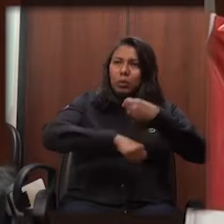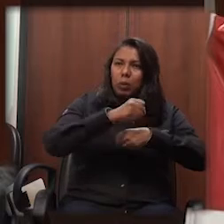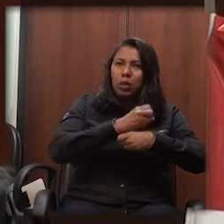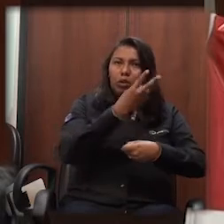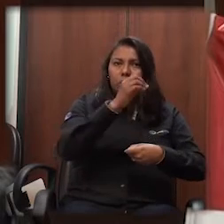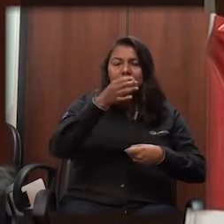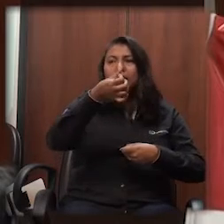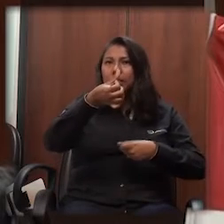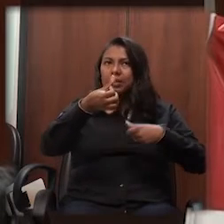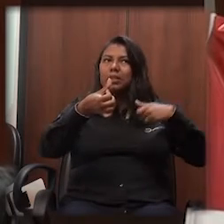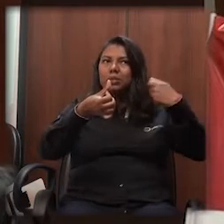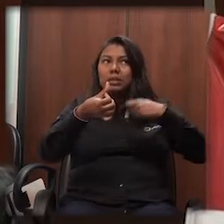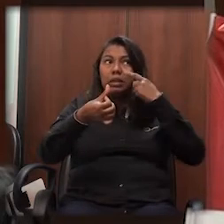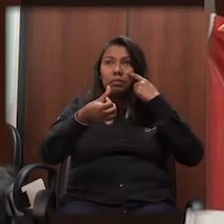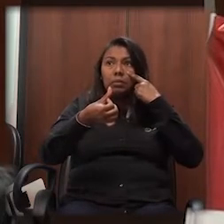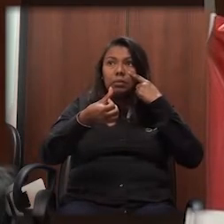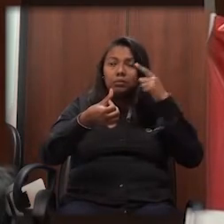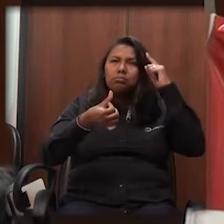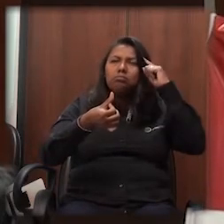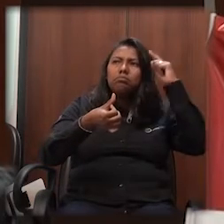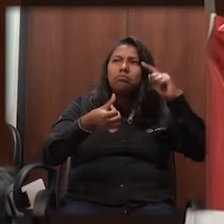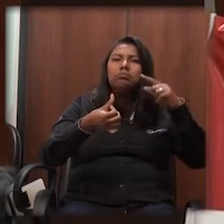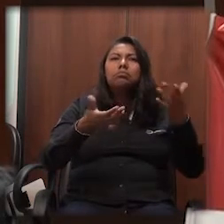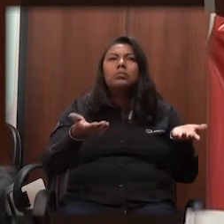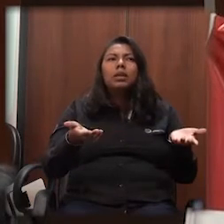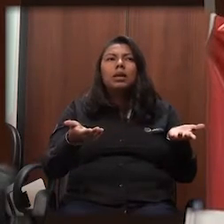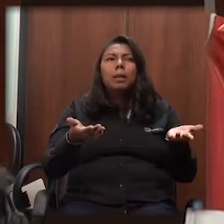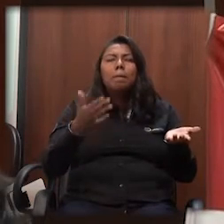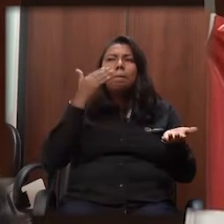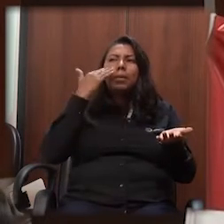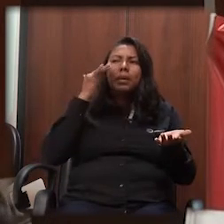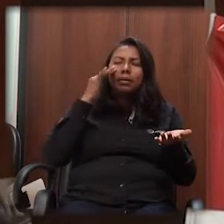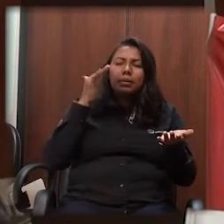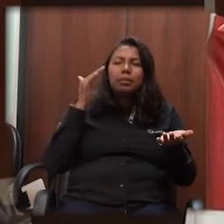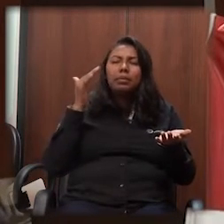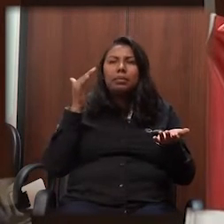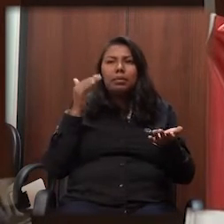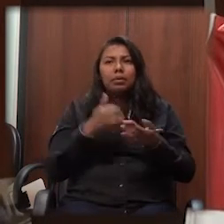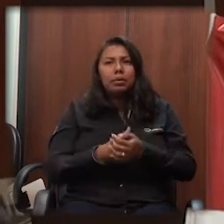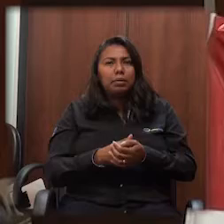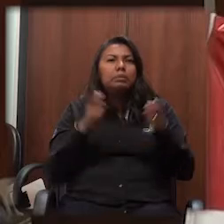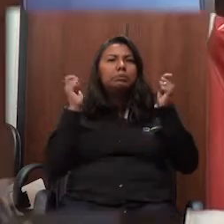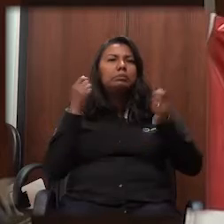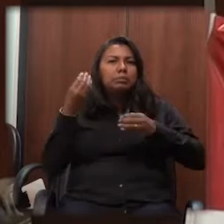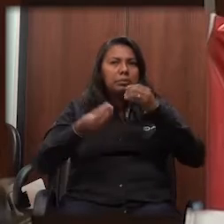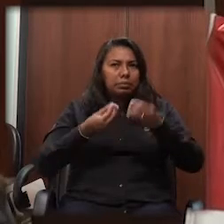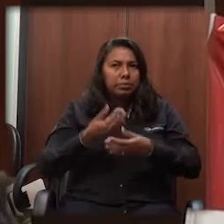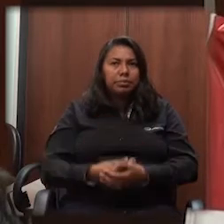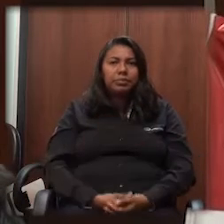que datar, né, para compreender em que perspectiva que eram aquelas campanhas, né?